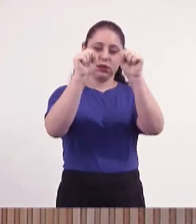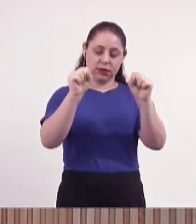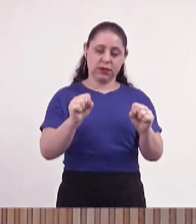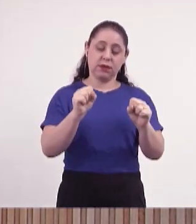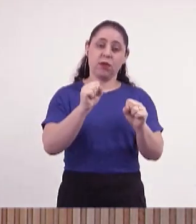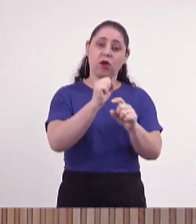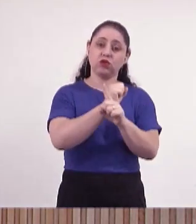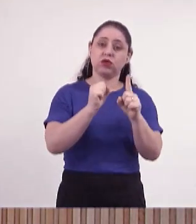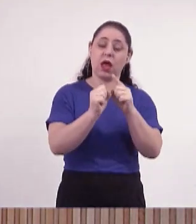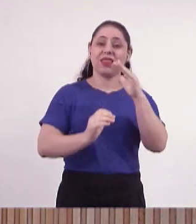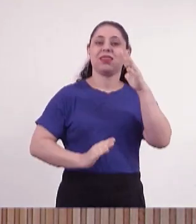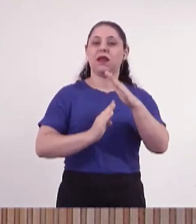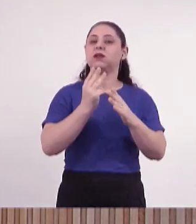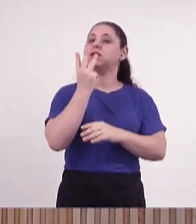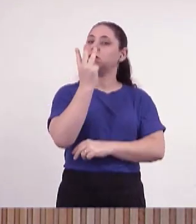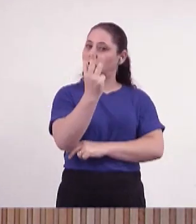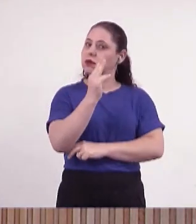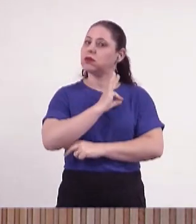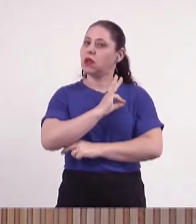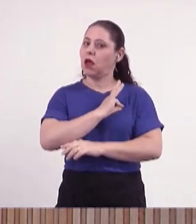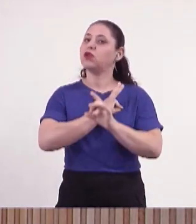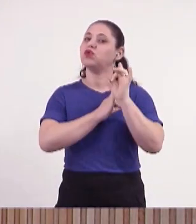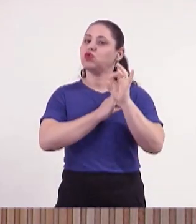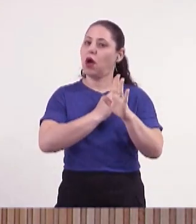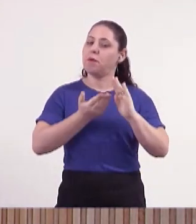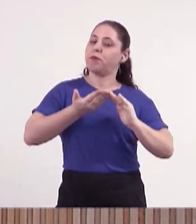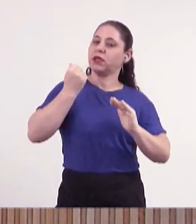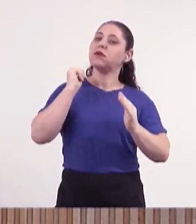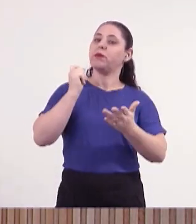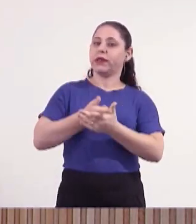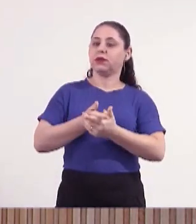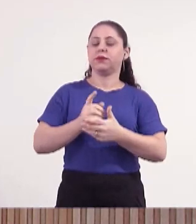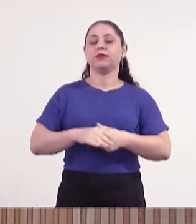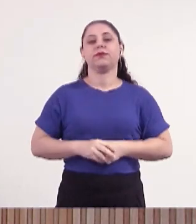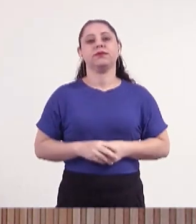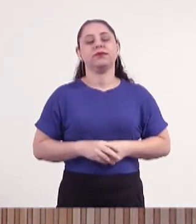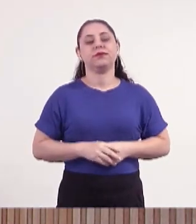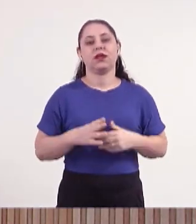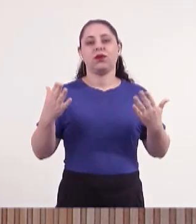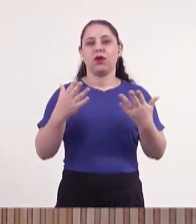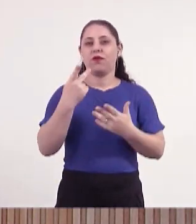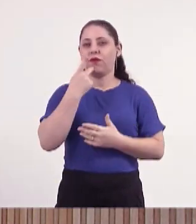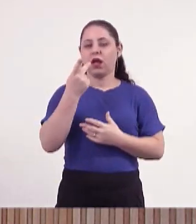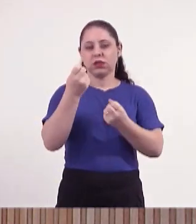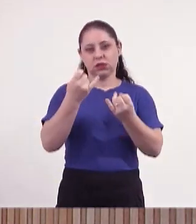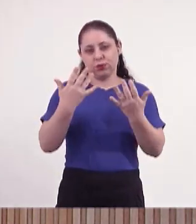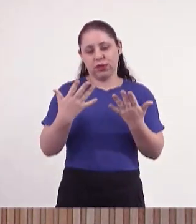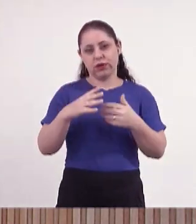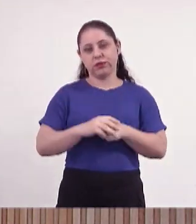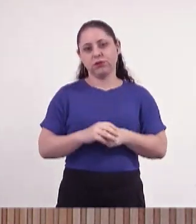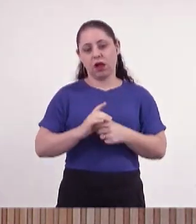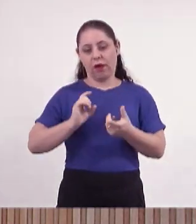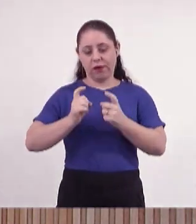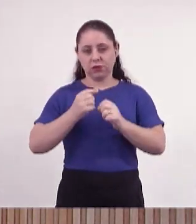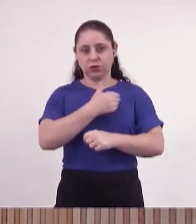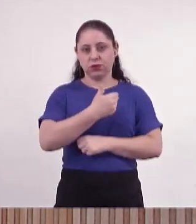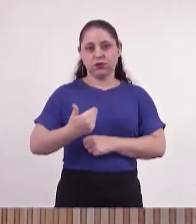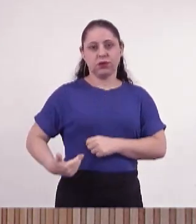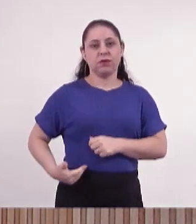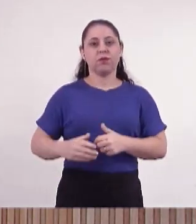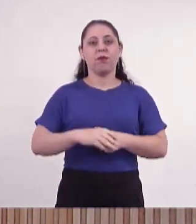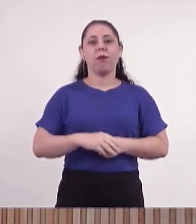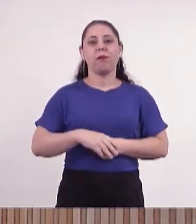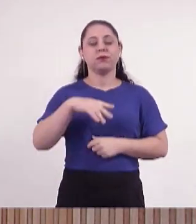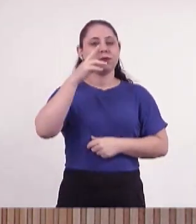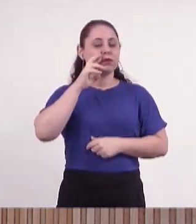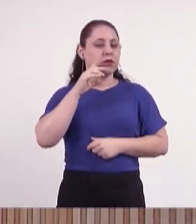proteção social até 3 salários mínimos. Bom, agora sim, eu tinha falado um pouquinho antes sobre essa reunião do governador